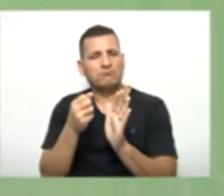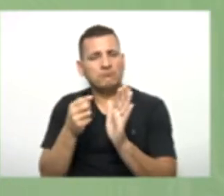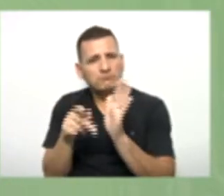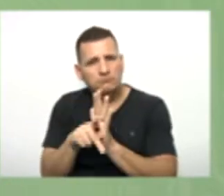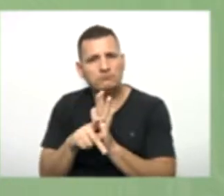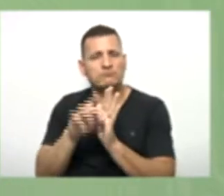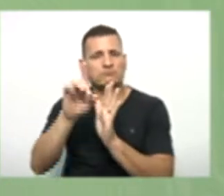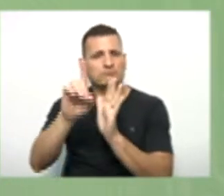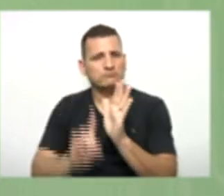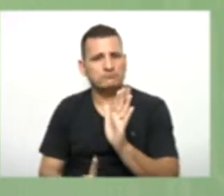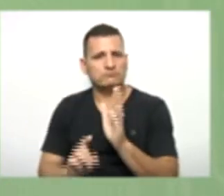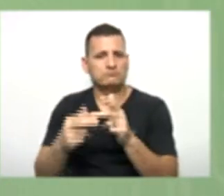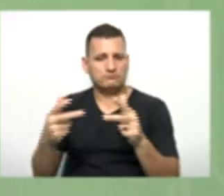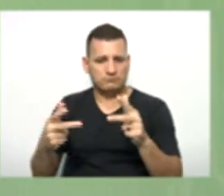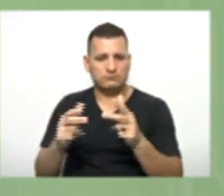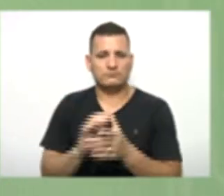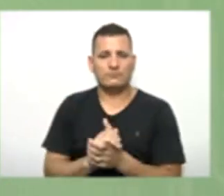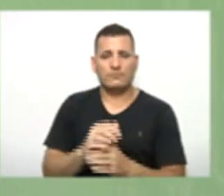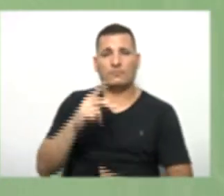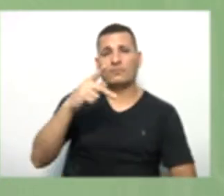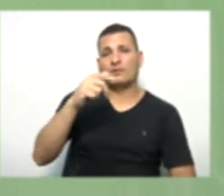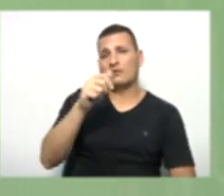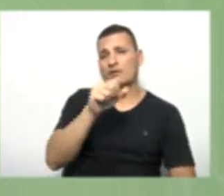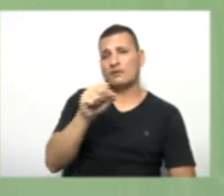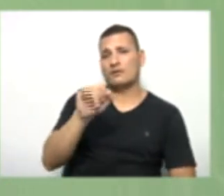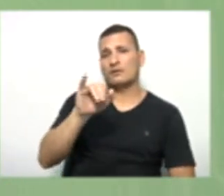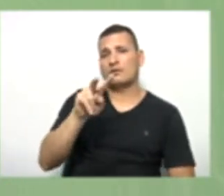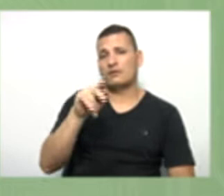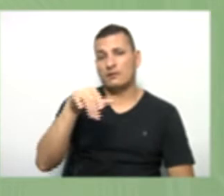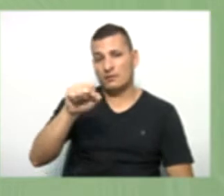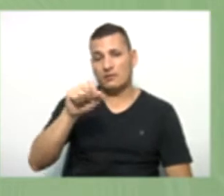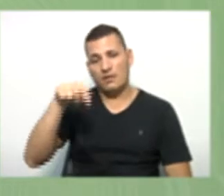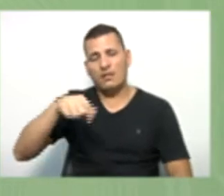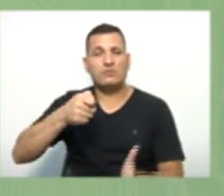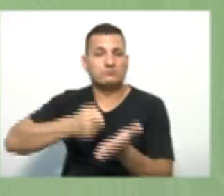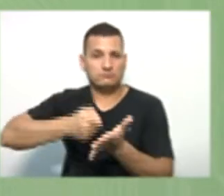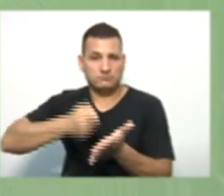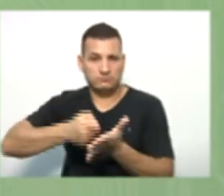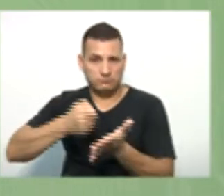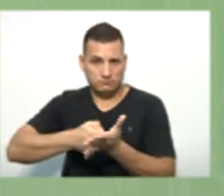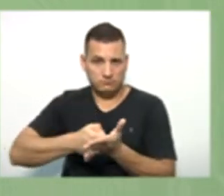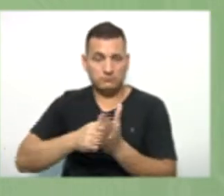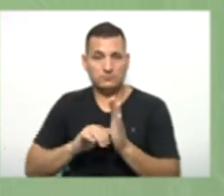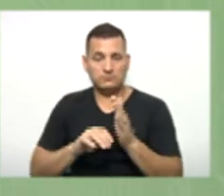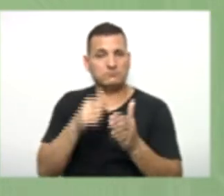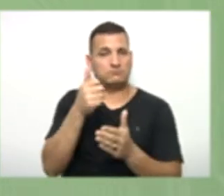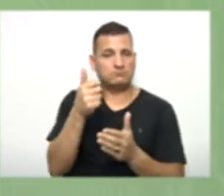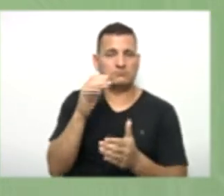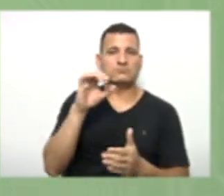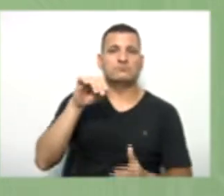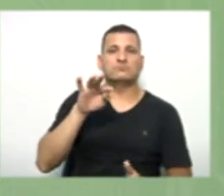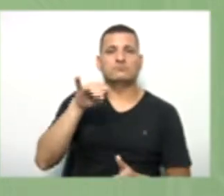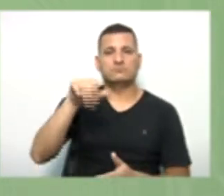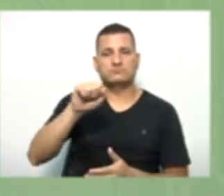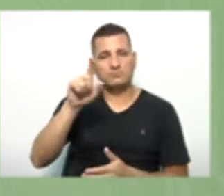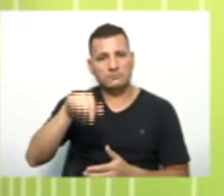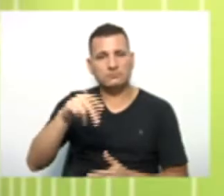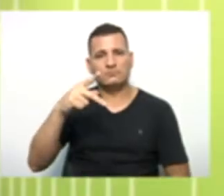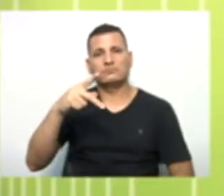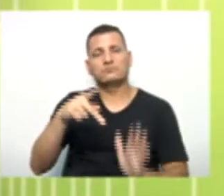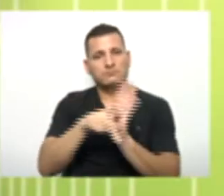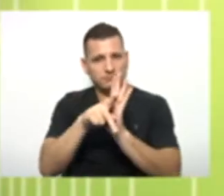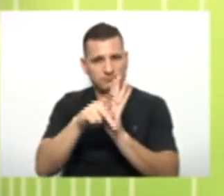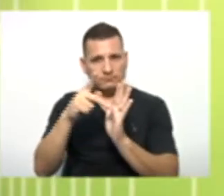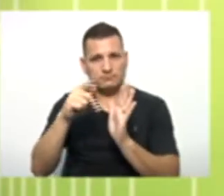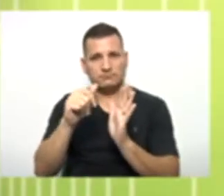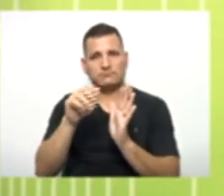que representam as obrigações. Então, a primeira classificação das contas são as patrimoniais. Na aula passada, nós